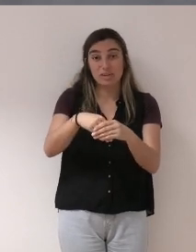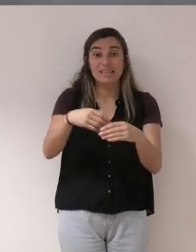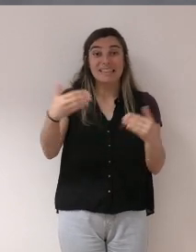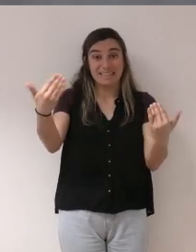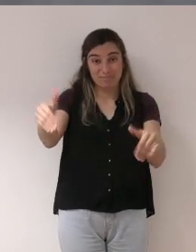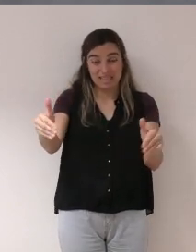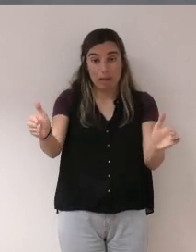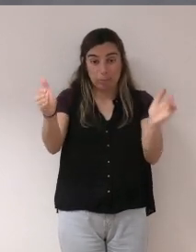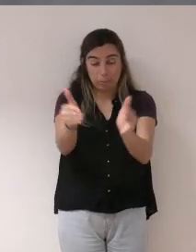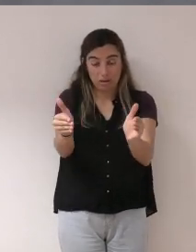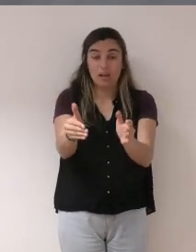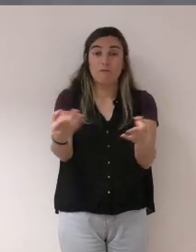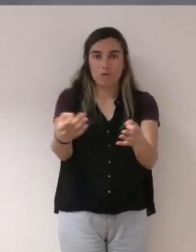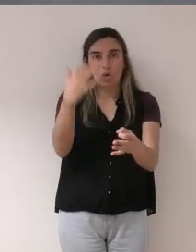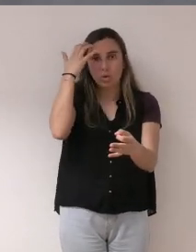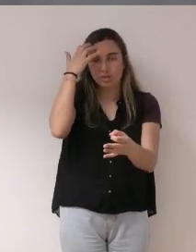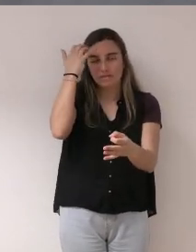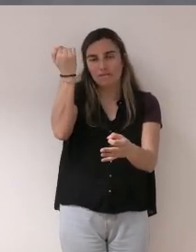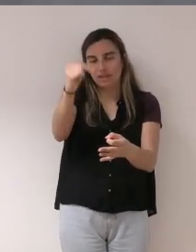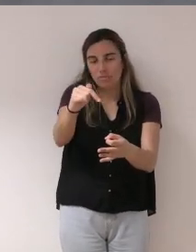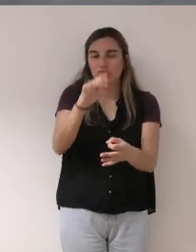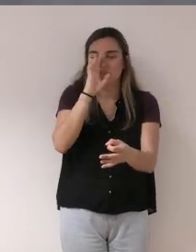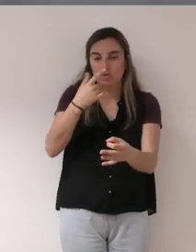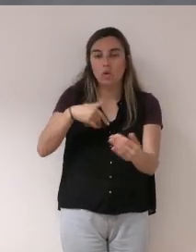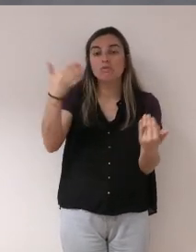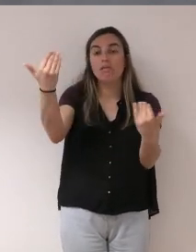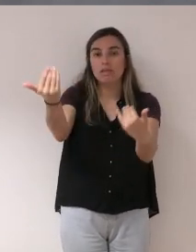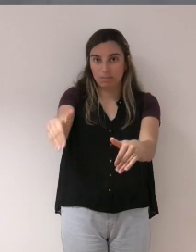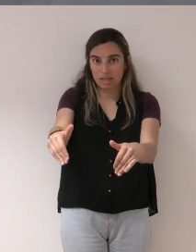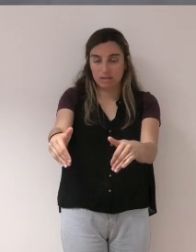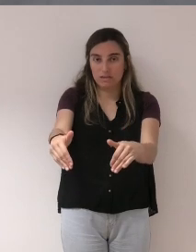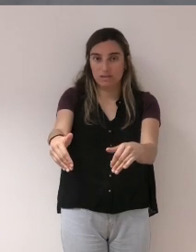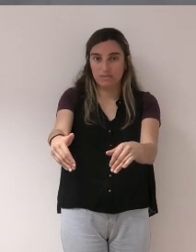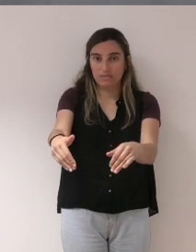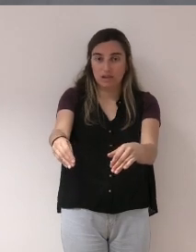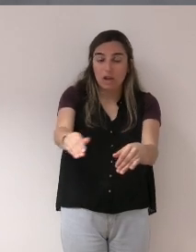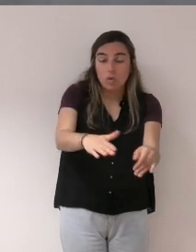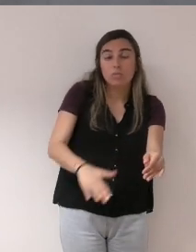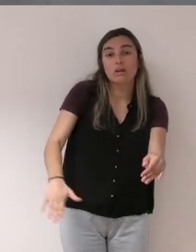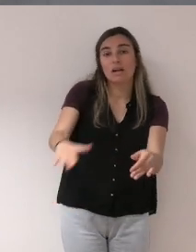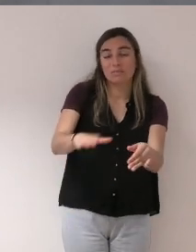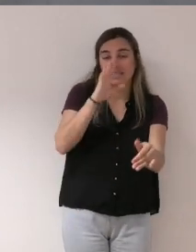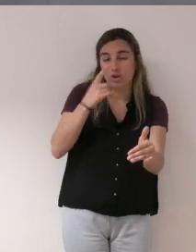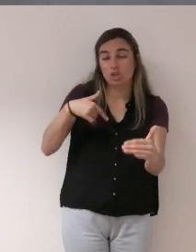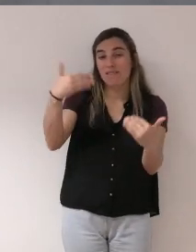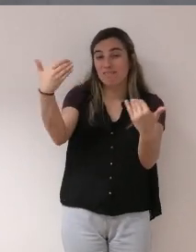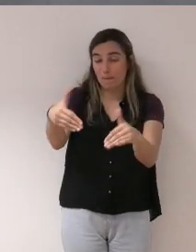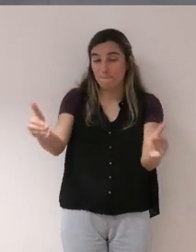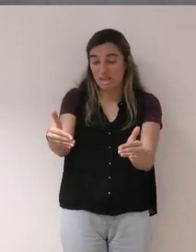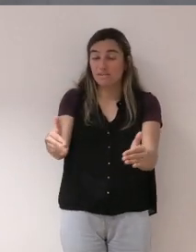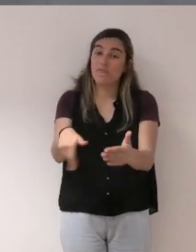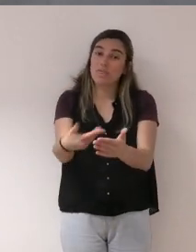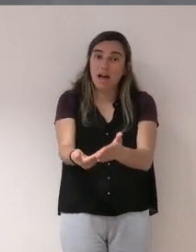balizadas, com a consciência de que, se nós delimitarmos claramente o campo, digamos, tornar-se-á